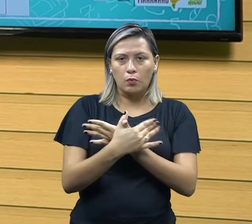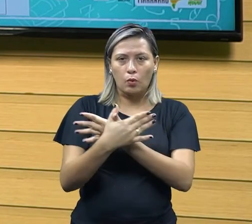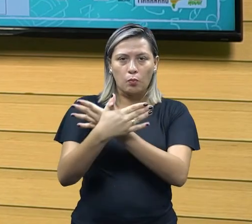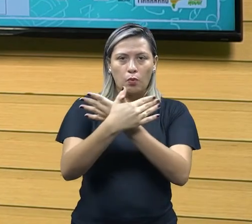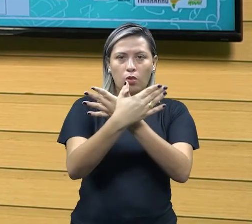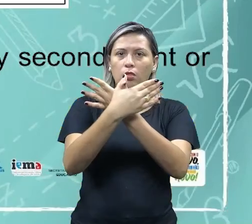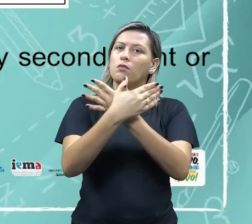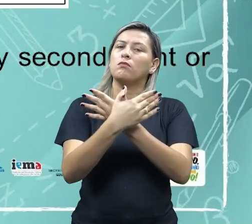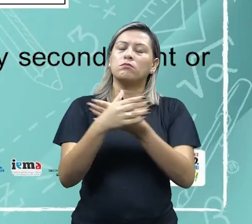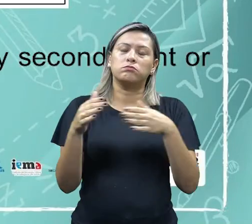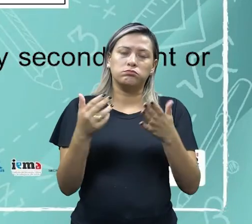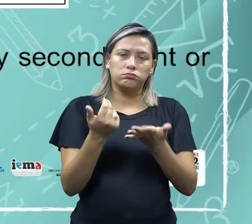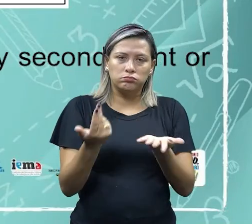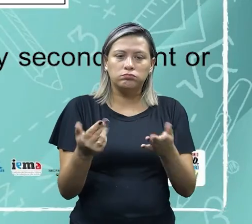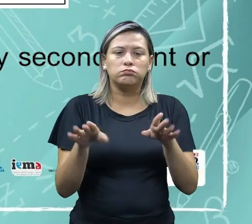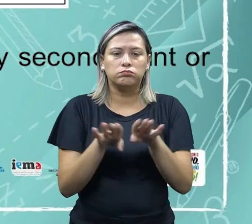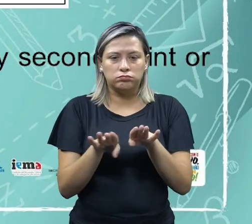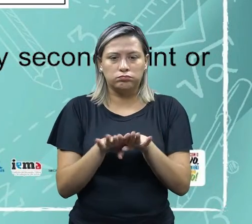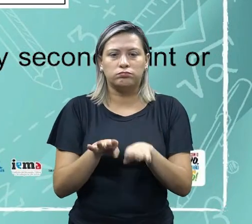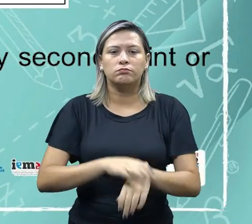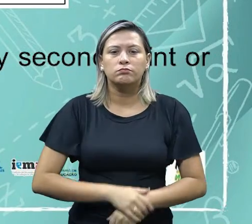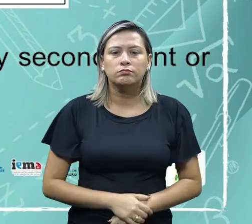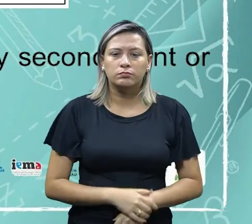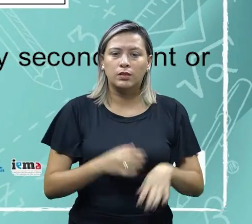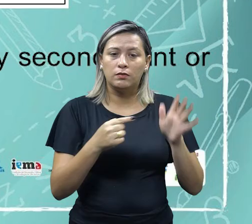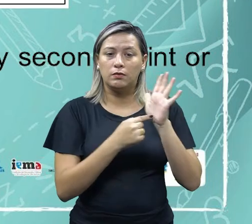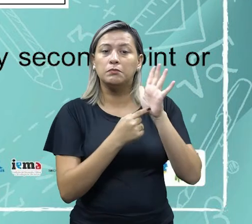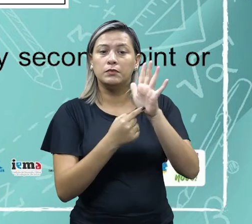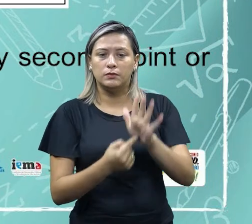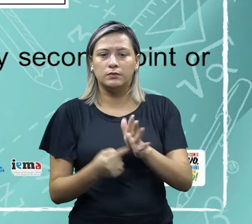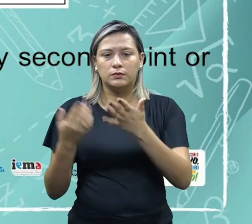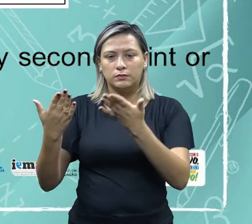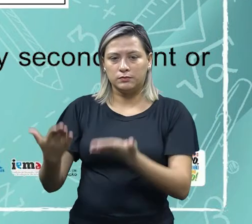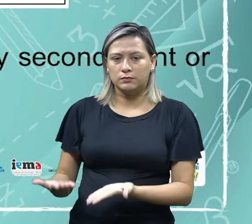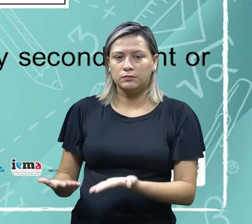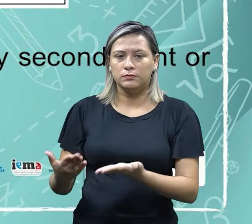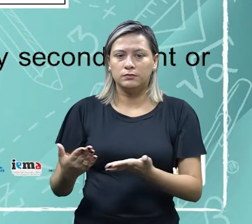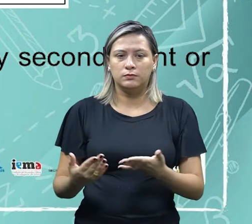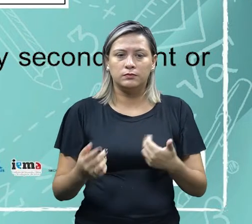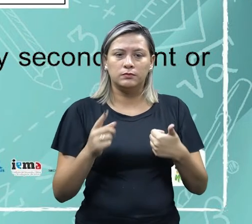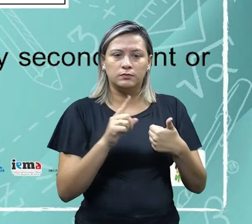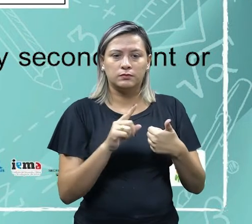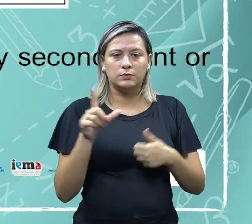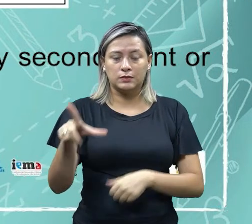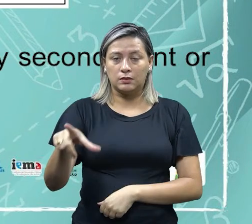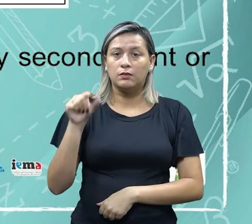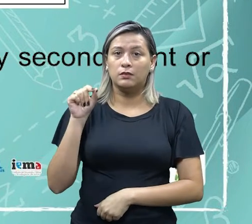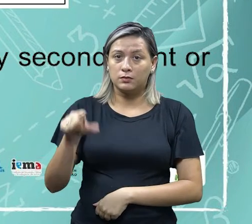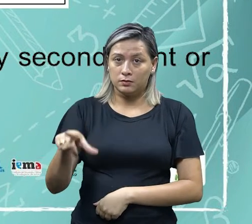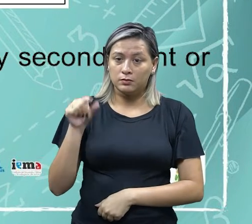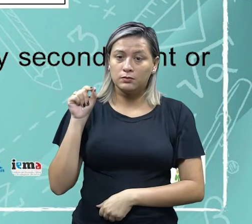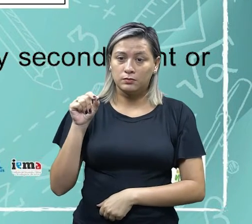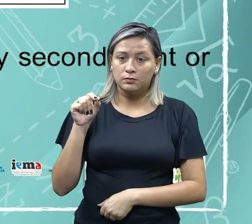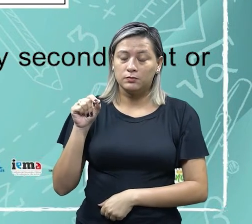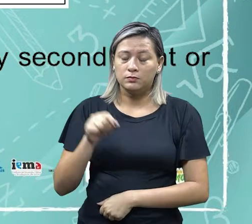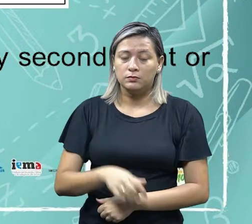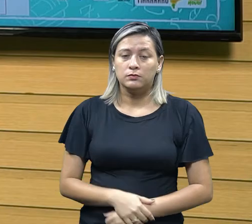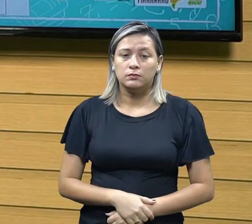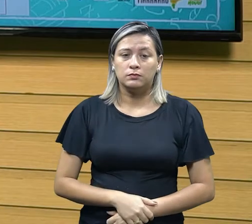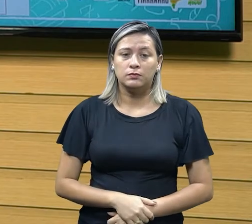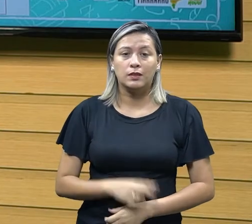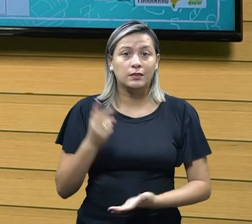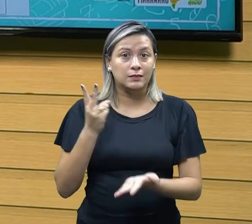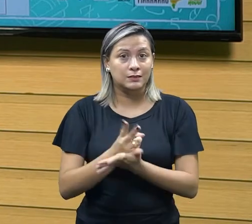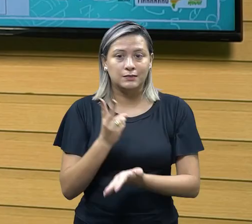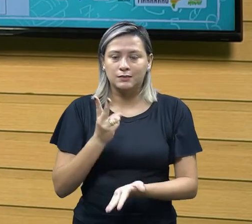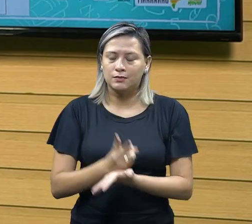você aplicar. Os seguintes prompts serão exibidos. Select Object, você vai selecionar o objeto, sempre